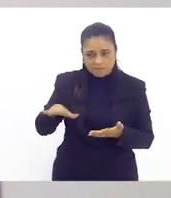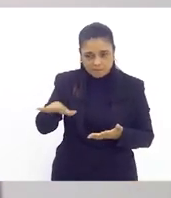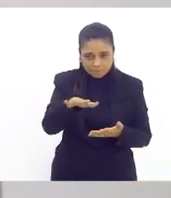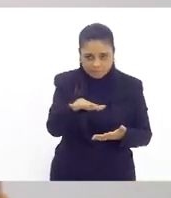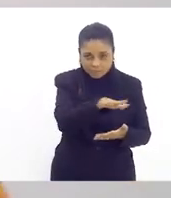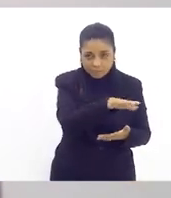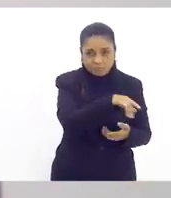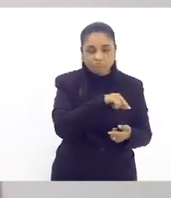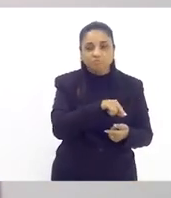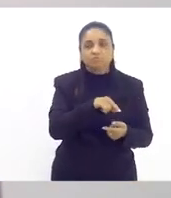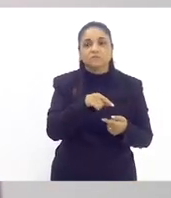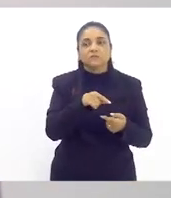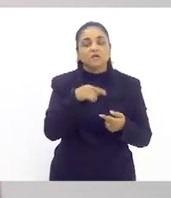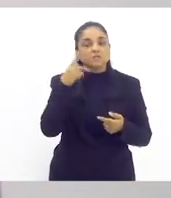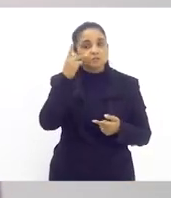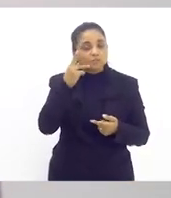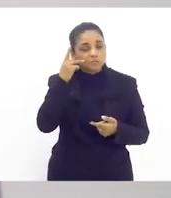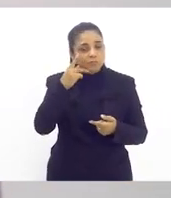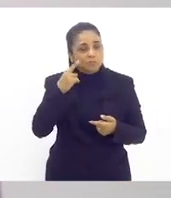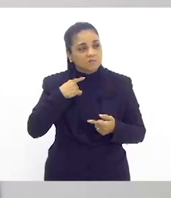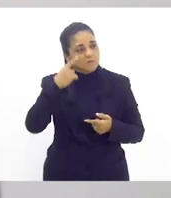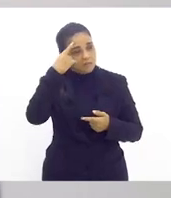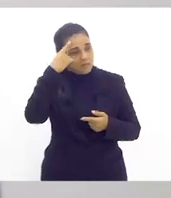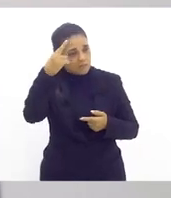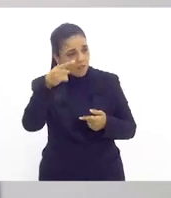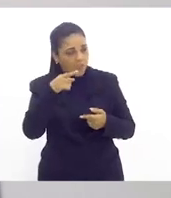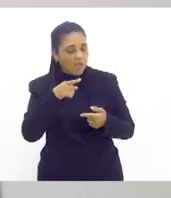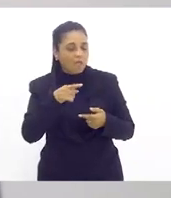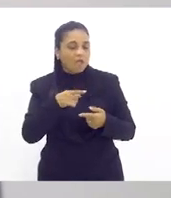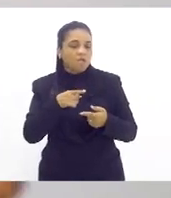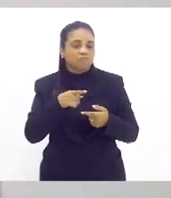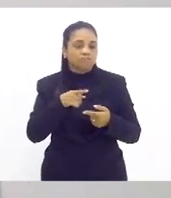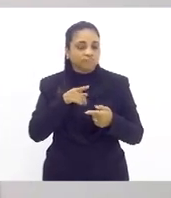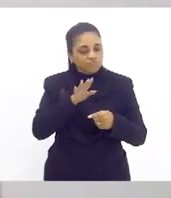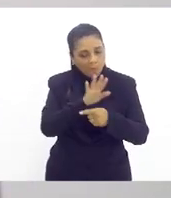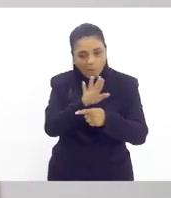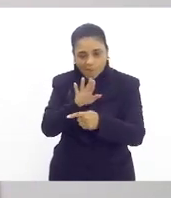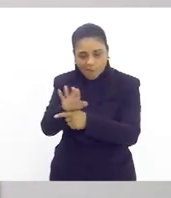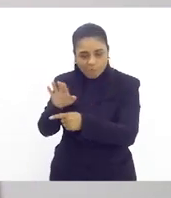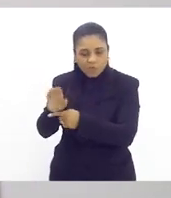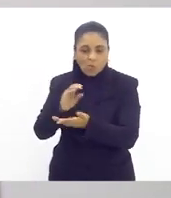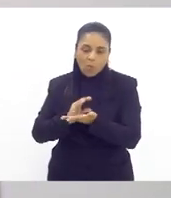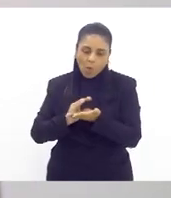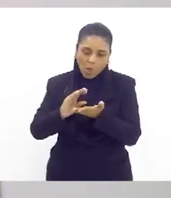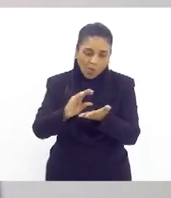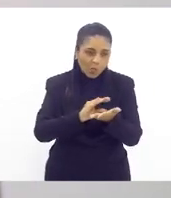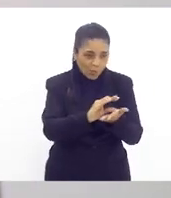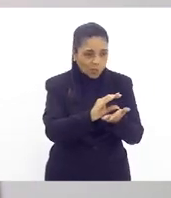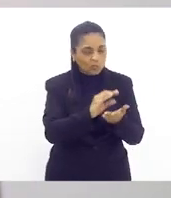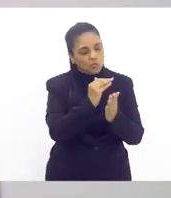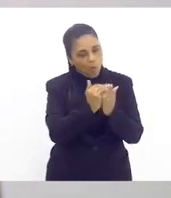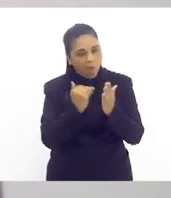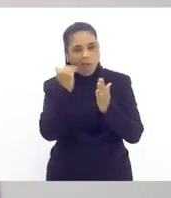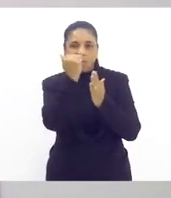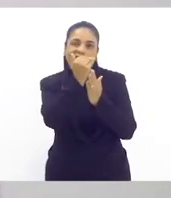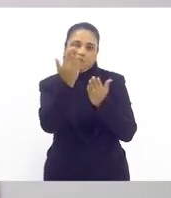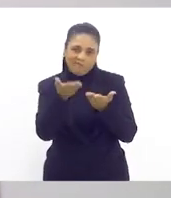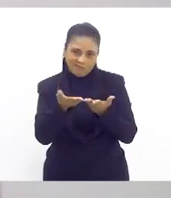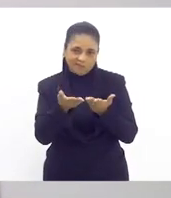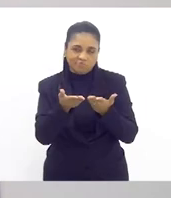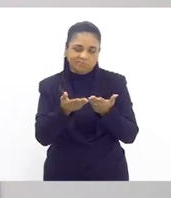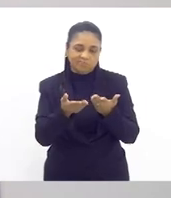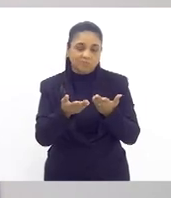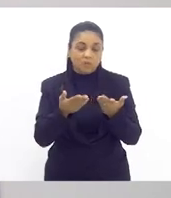de que de que essas políticas possam continuar sendo instituídas para Além Do recurso que chega com a lei Paulo Gustavo Então a não